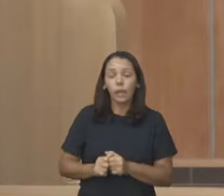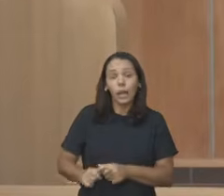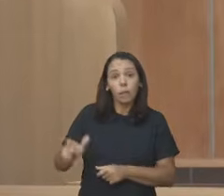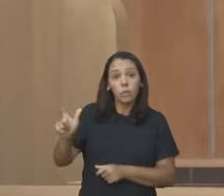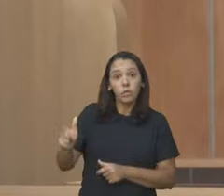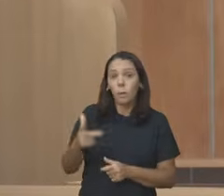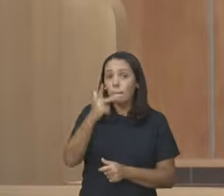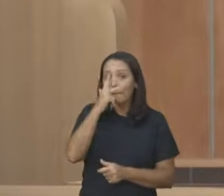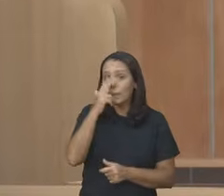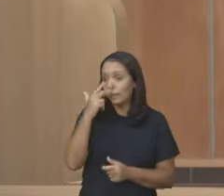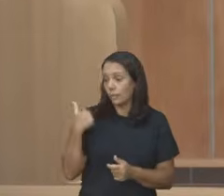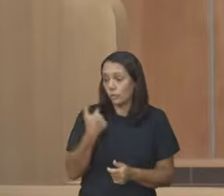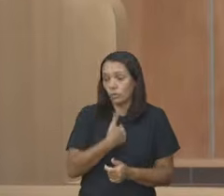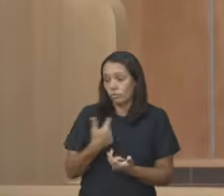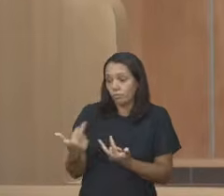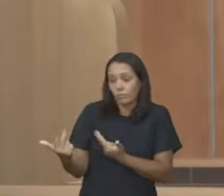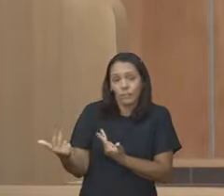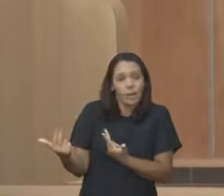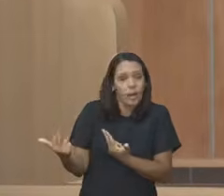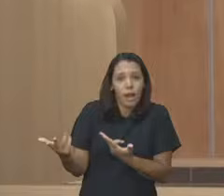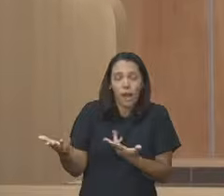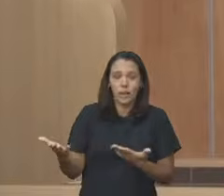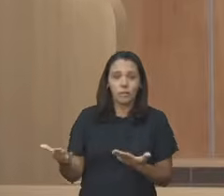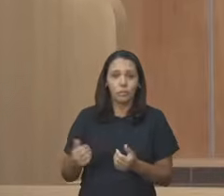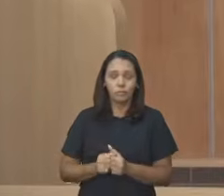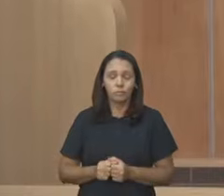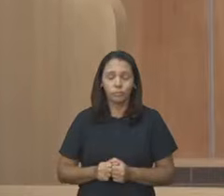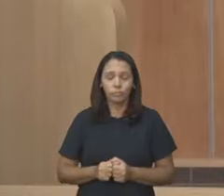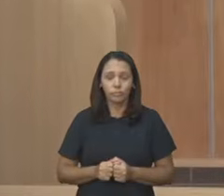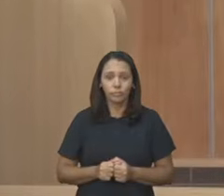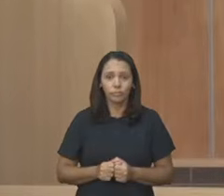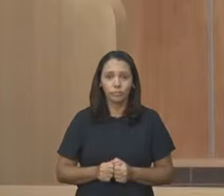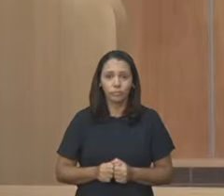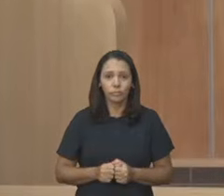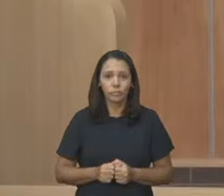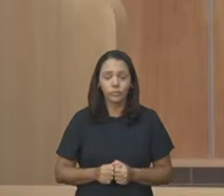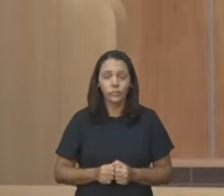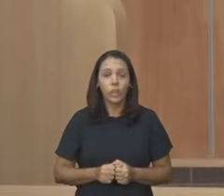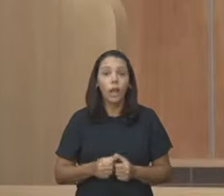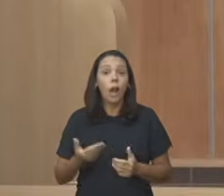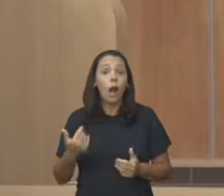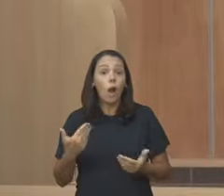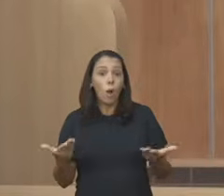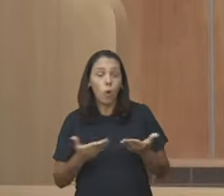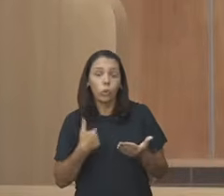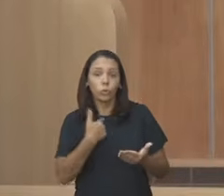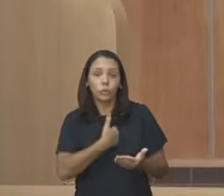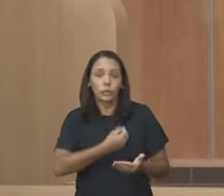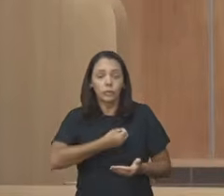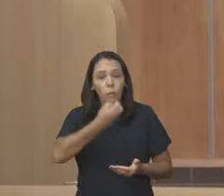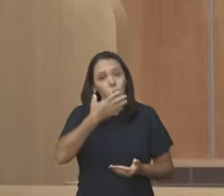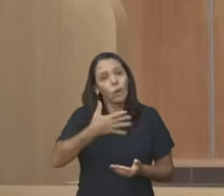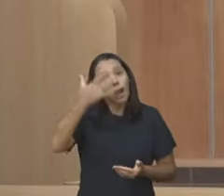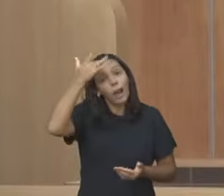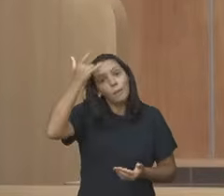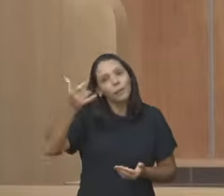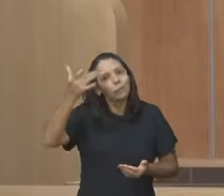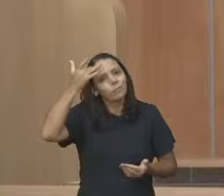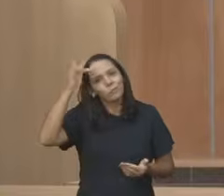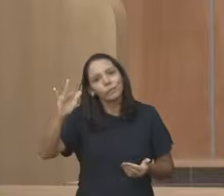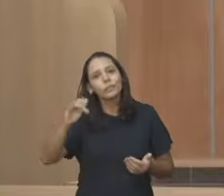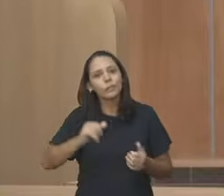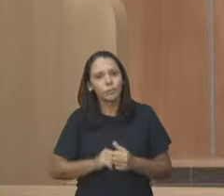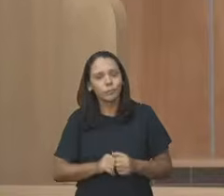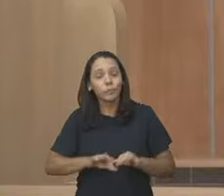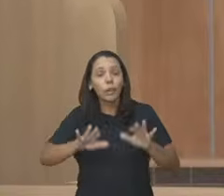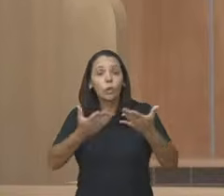estamos aqui hoje. Hoje nós estamos aqui, amanhã nós não sabemos onde nós vamos estar. Então não tem diferença nenhuma. E quando morre,